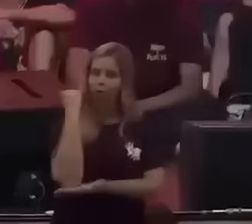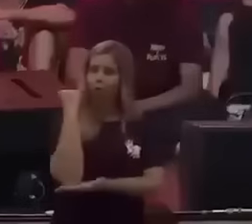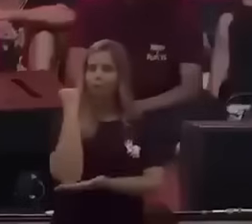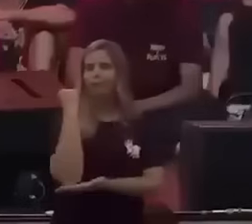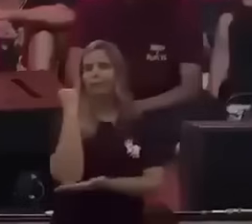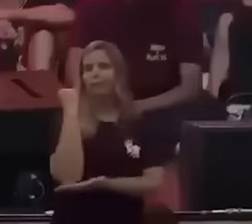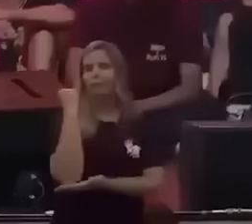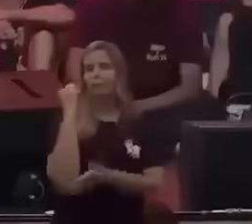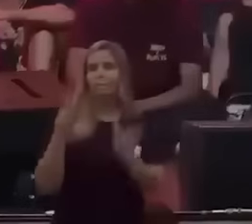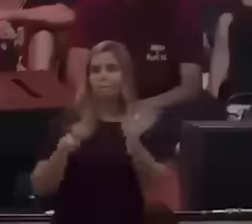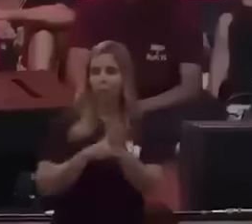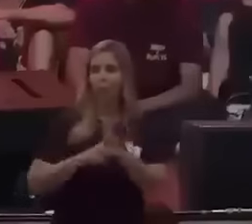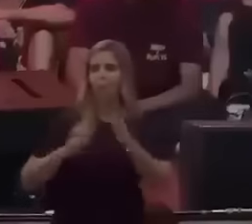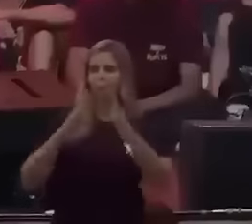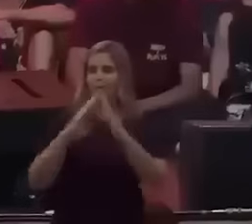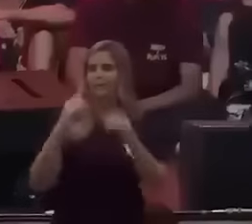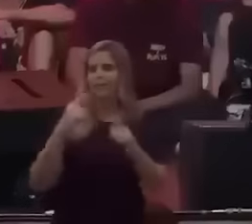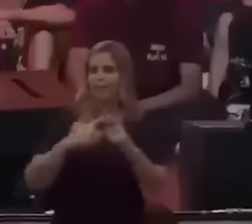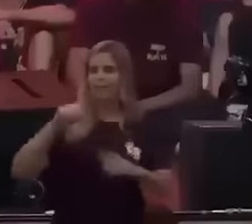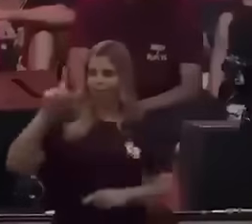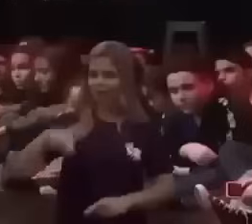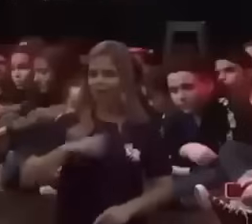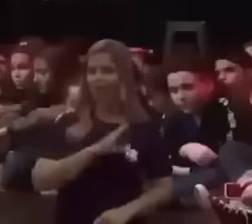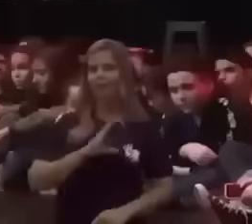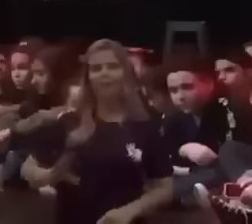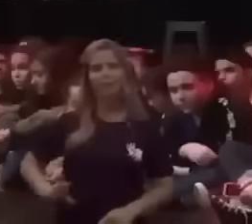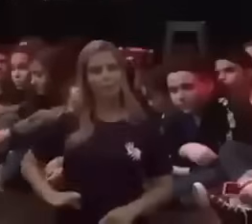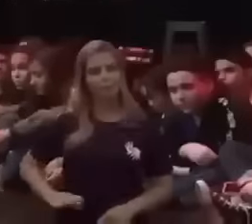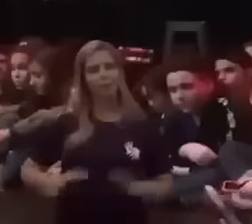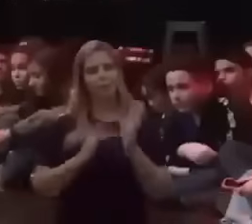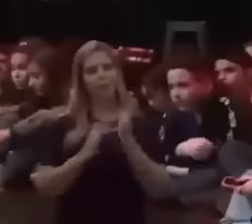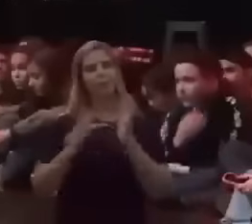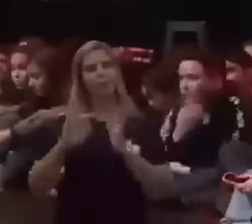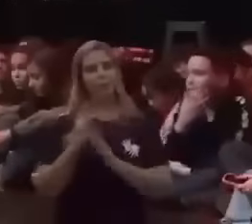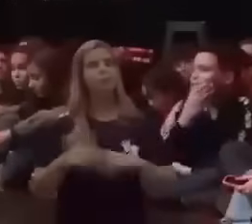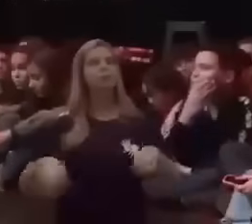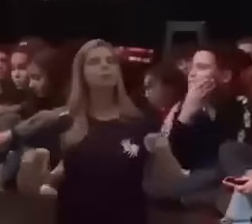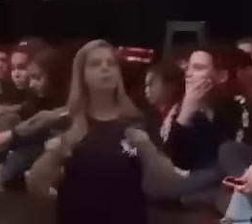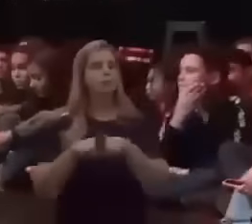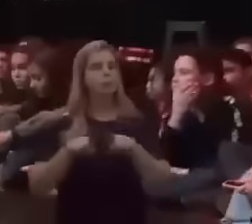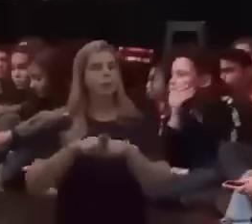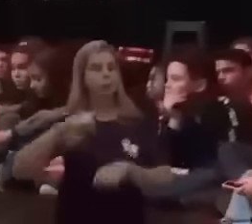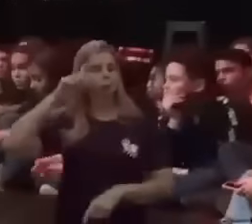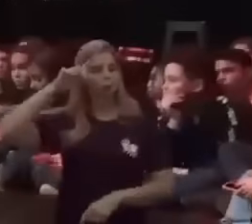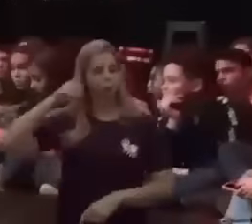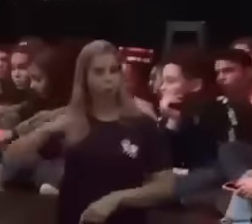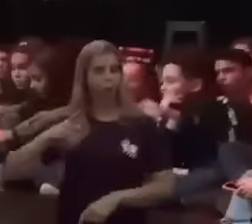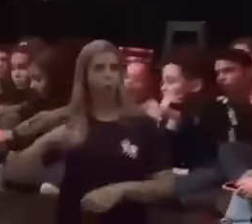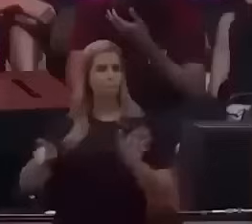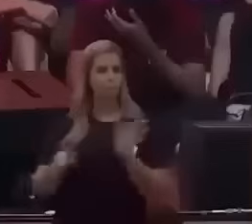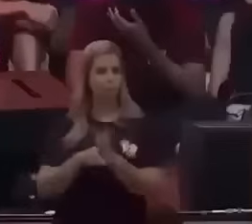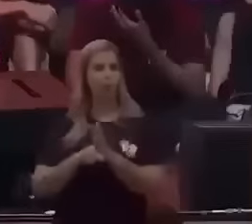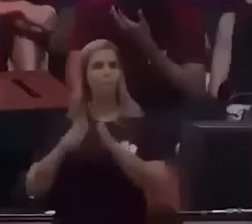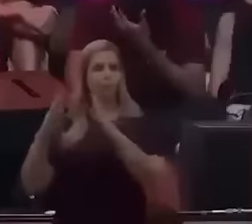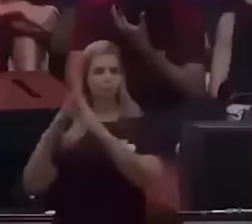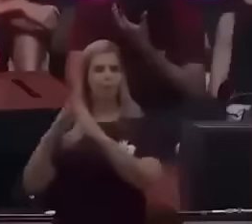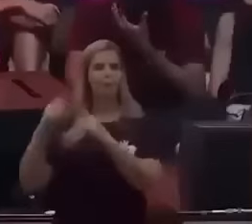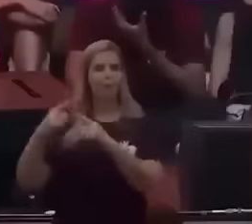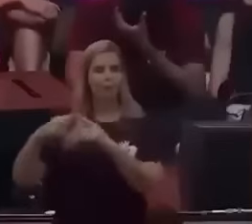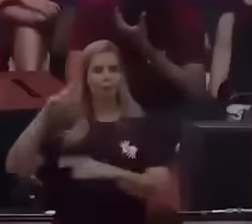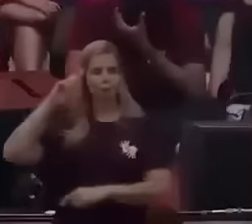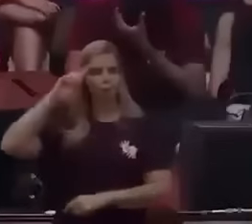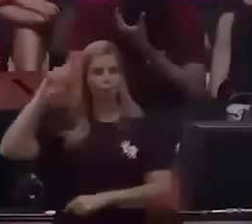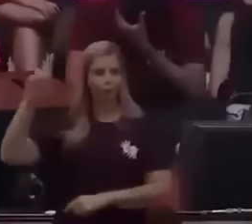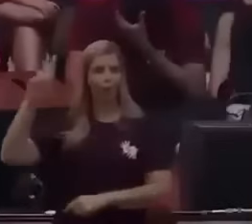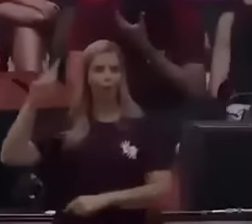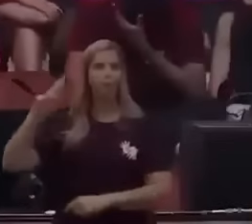Cristo. Mas mais, Jesus também é o dono da igreja. Edificarei a minha igreja.